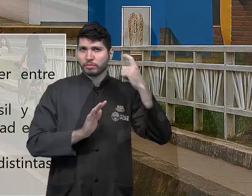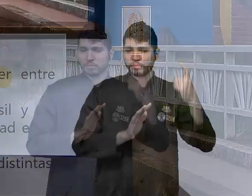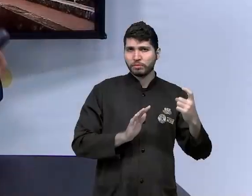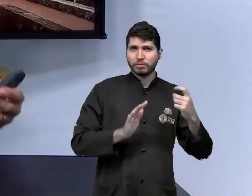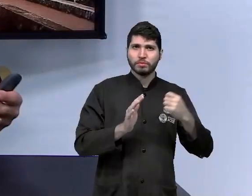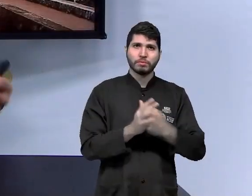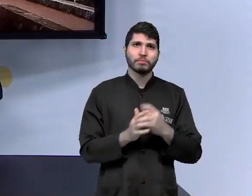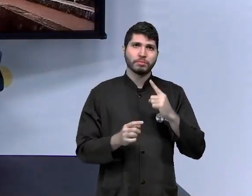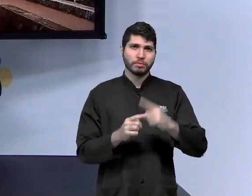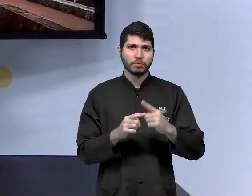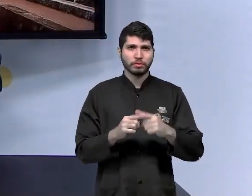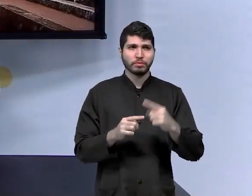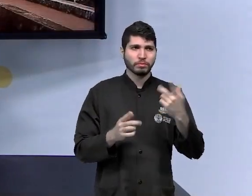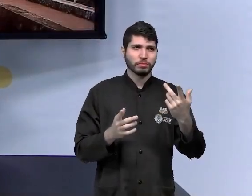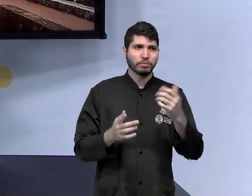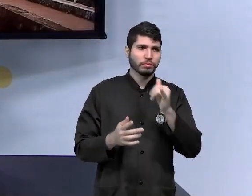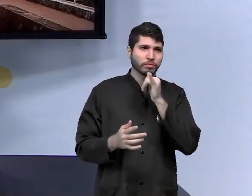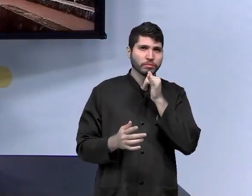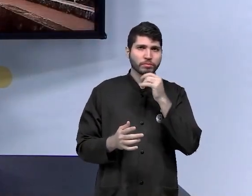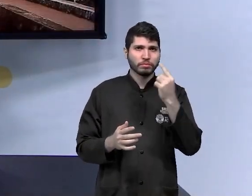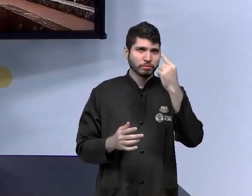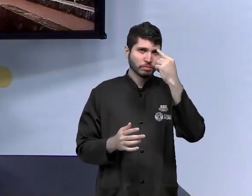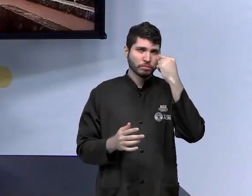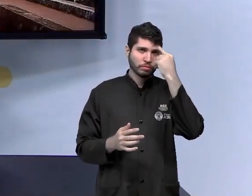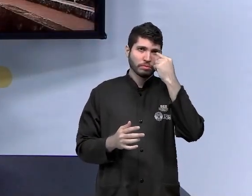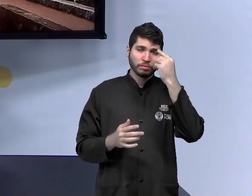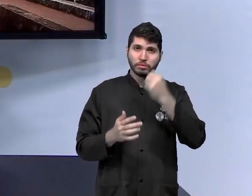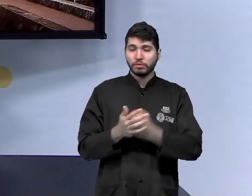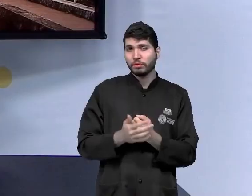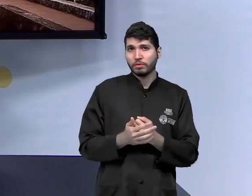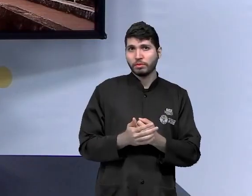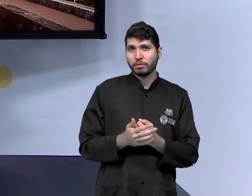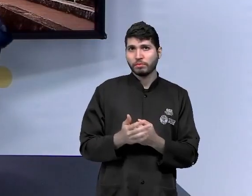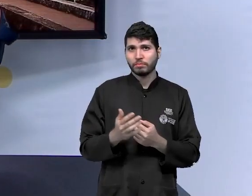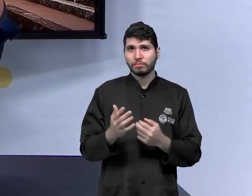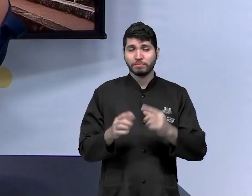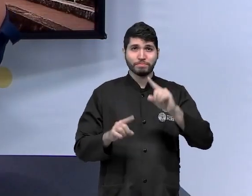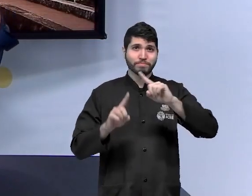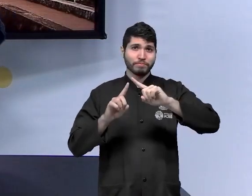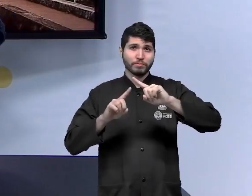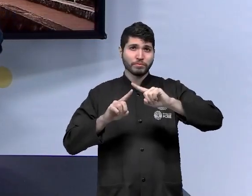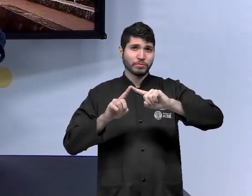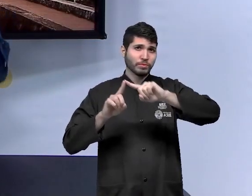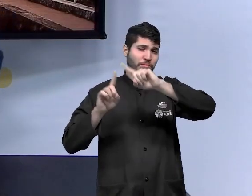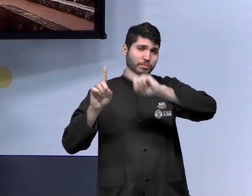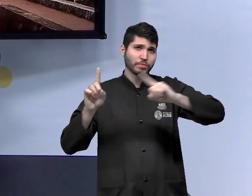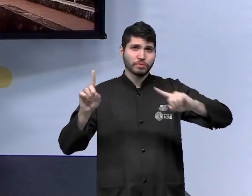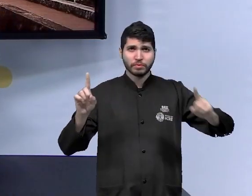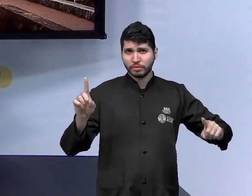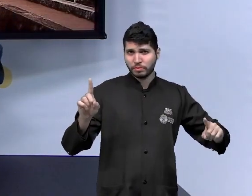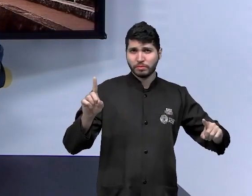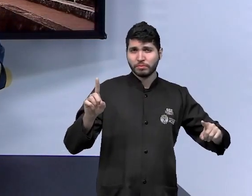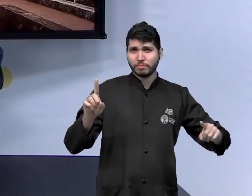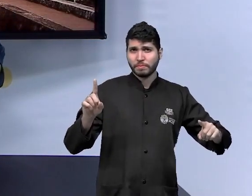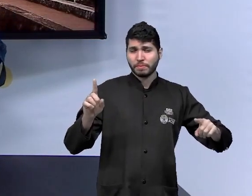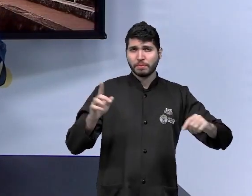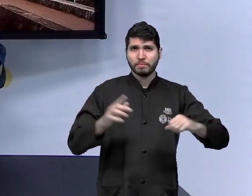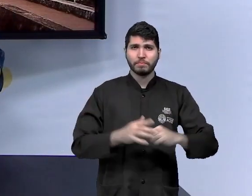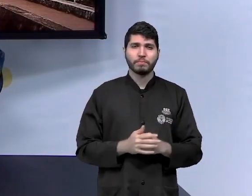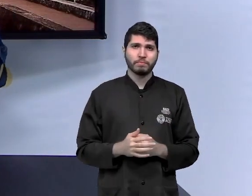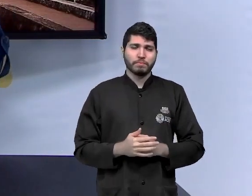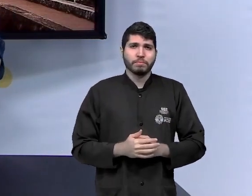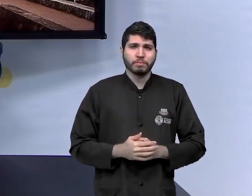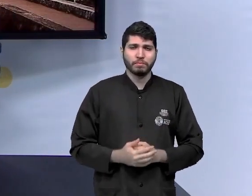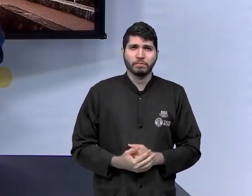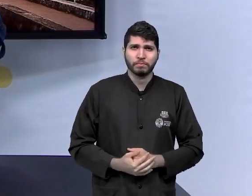fala hispanohablante, ele também gera um pouco de confusão para entender, né? Ele chama, o espanhol é muito rápido, eu não estou entendendo. Se eles falar devagarzinho, eu